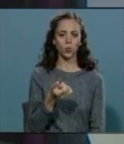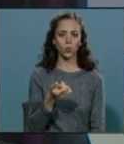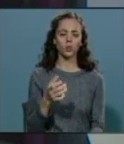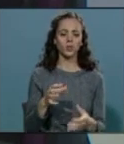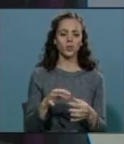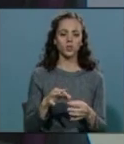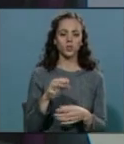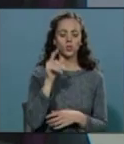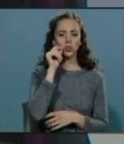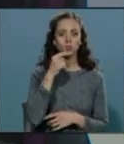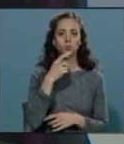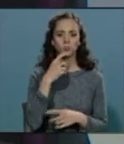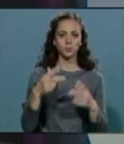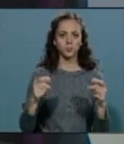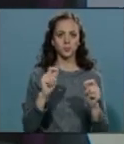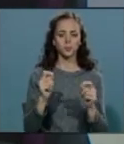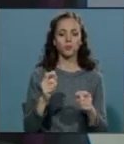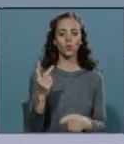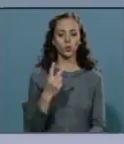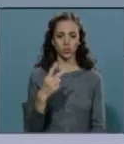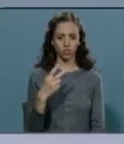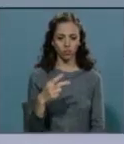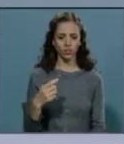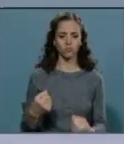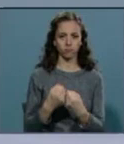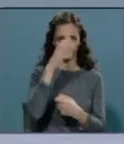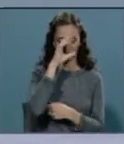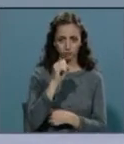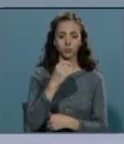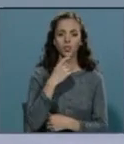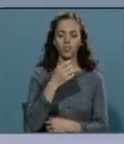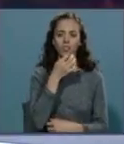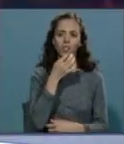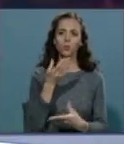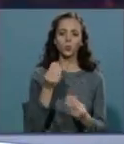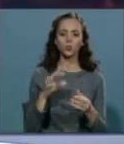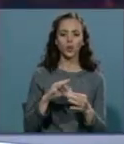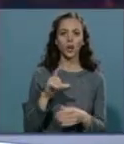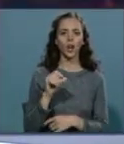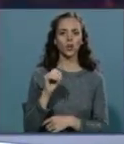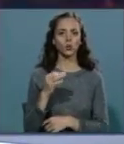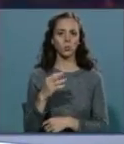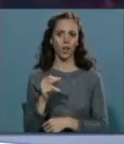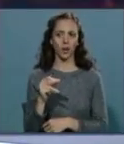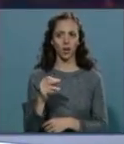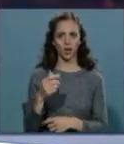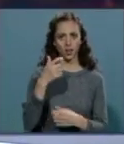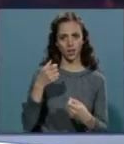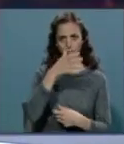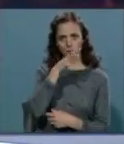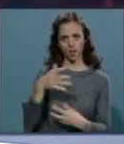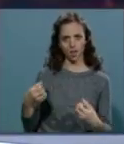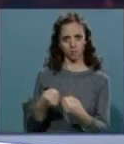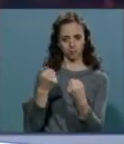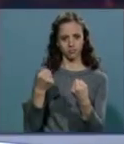tribunal foi as duas vezes e o nacional é que tava afrontar o beber em relevo está falar muito no carro esperando aqui ontem foi o aniversário é porque